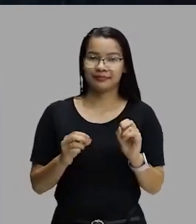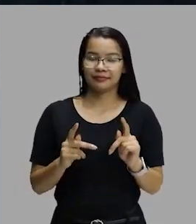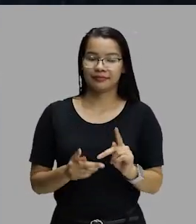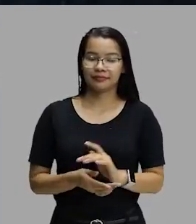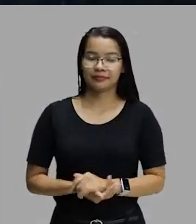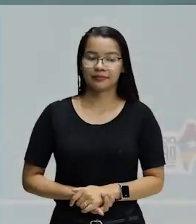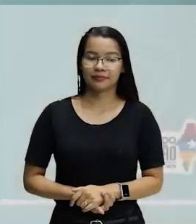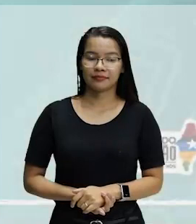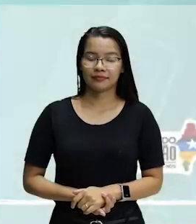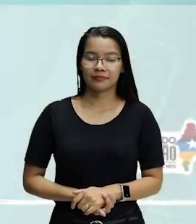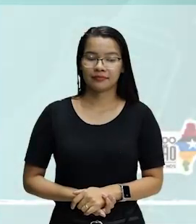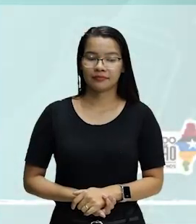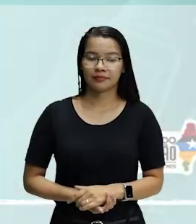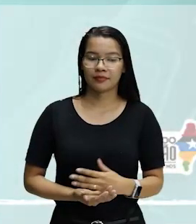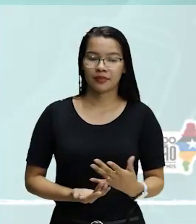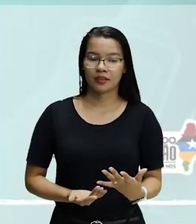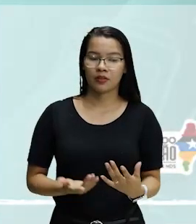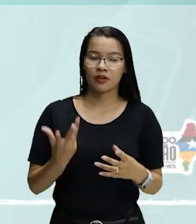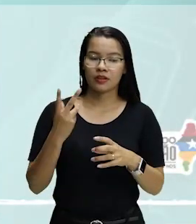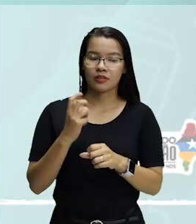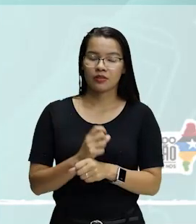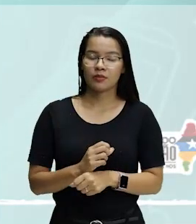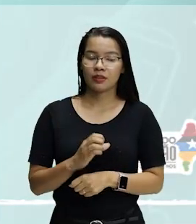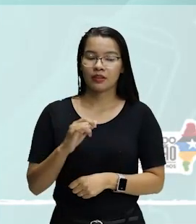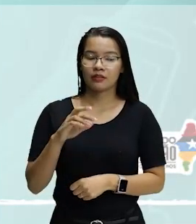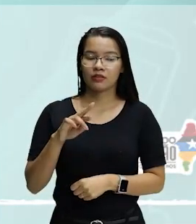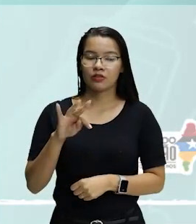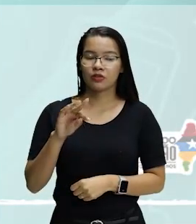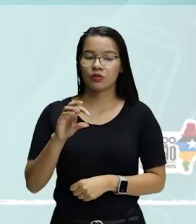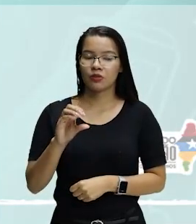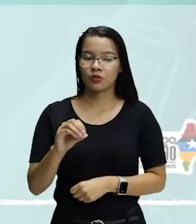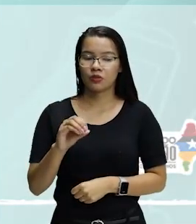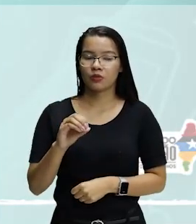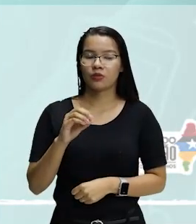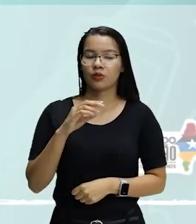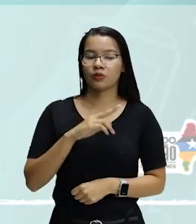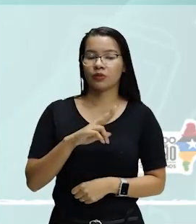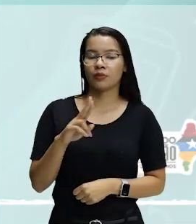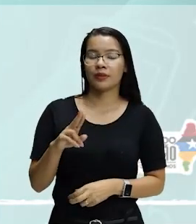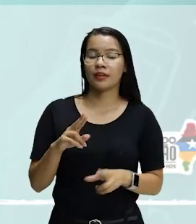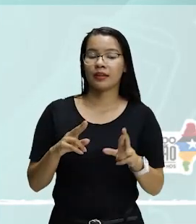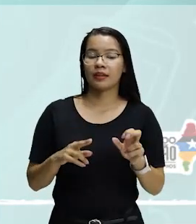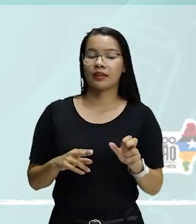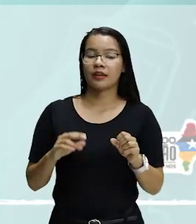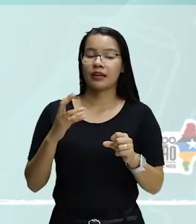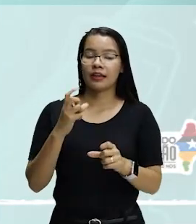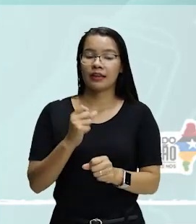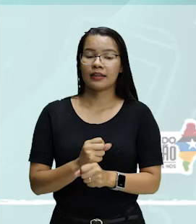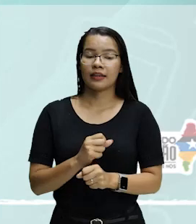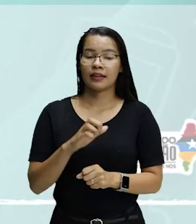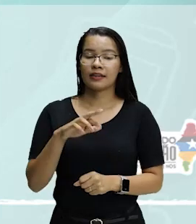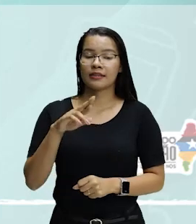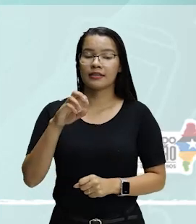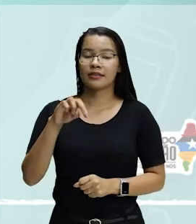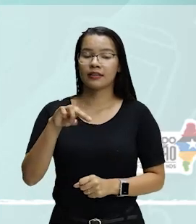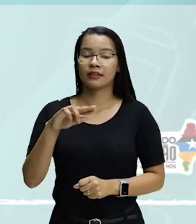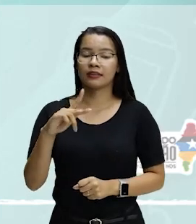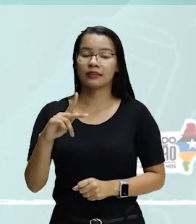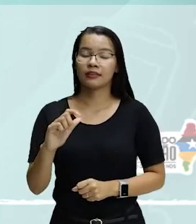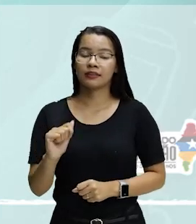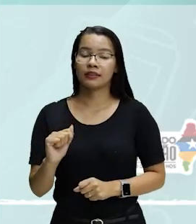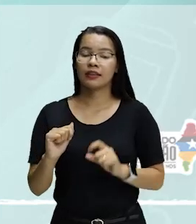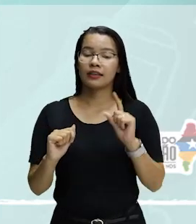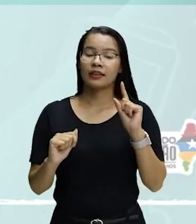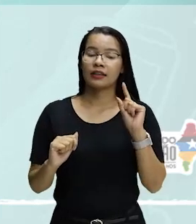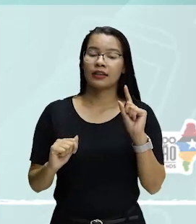tá? Resumo crítico, chamado de resenha ou recensão, resume